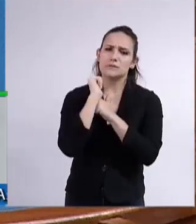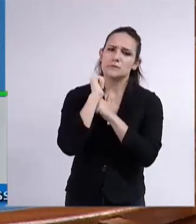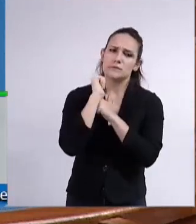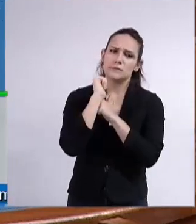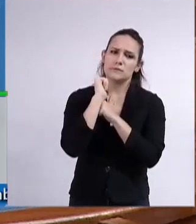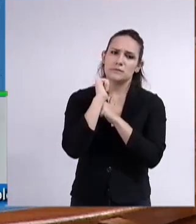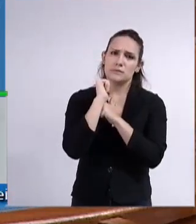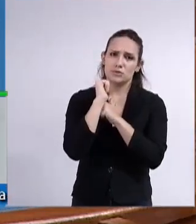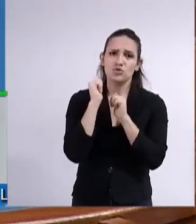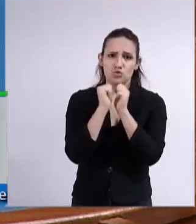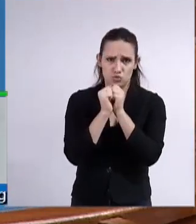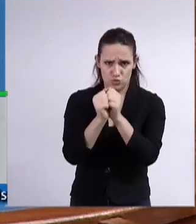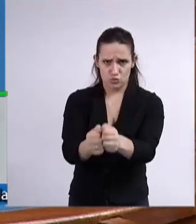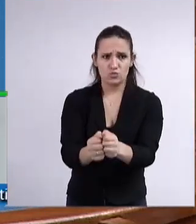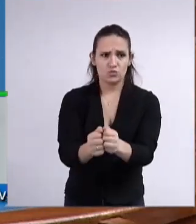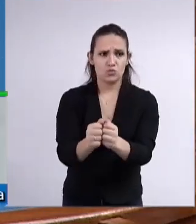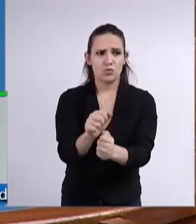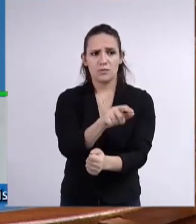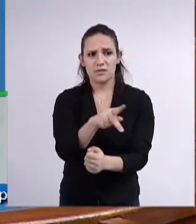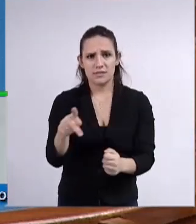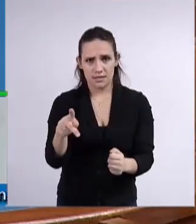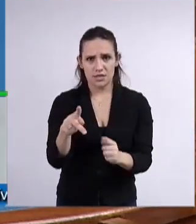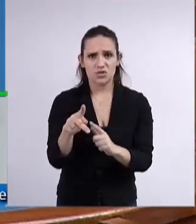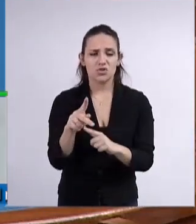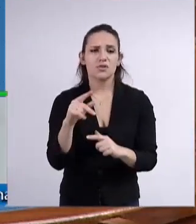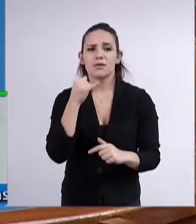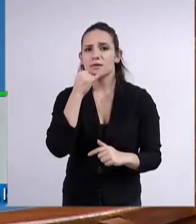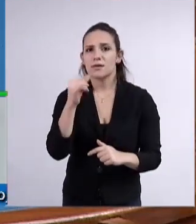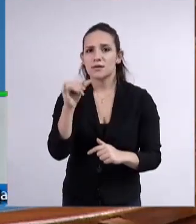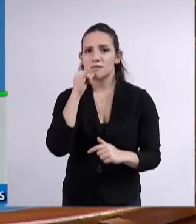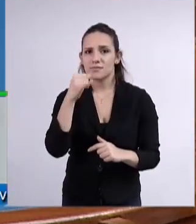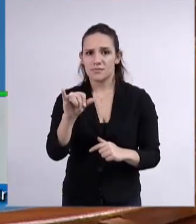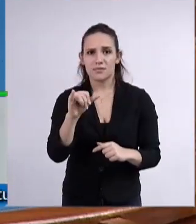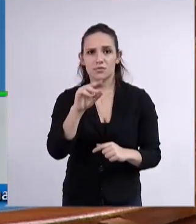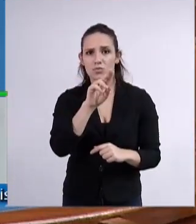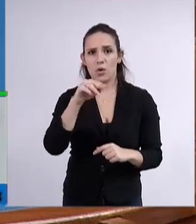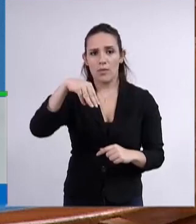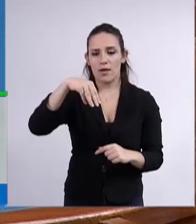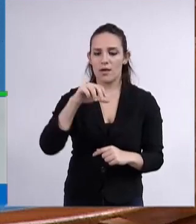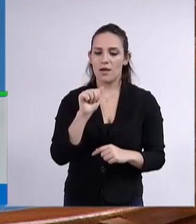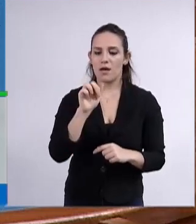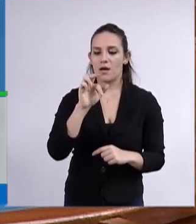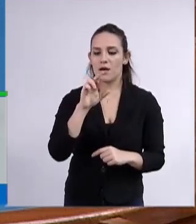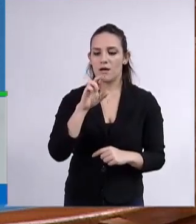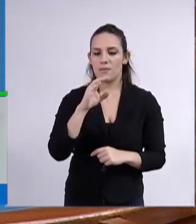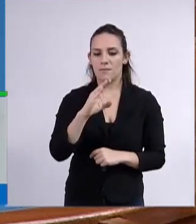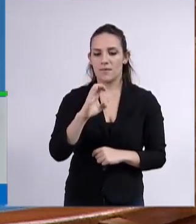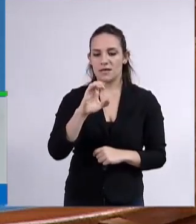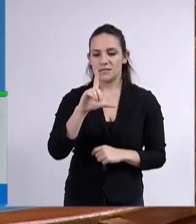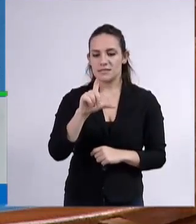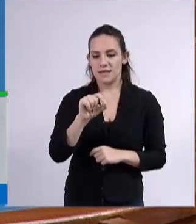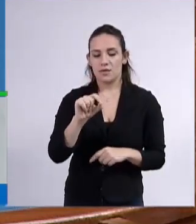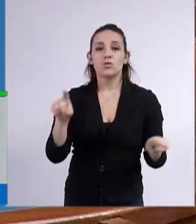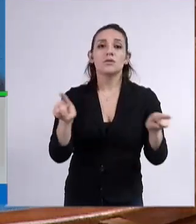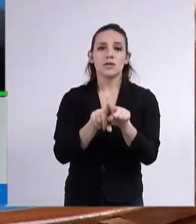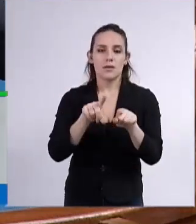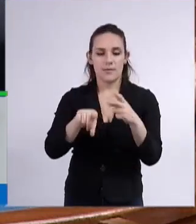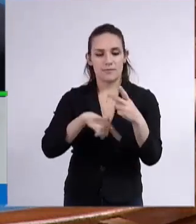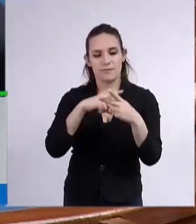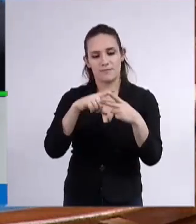acompanhado do presidente da Energisa, o senhor Marcelo Vinhais Monteiro, da representação